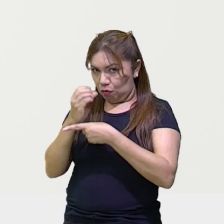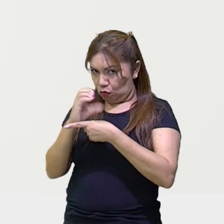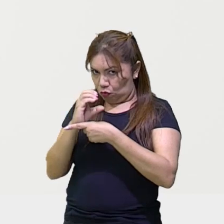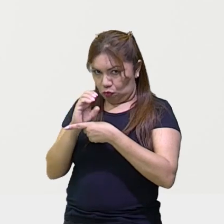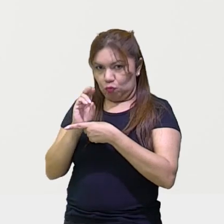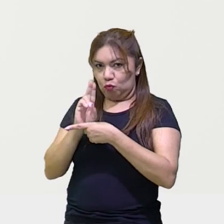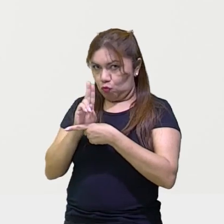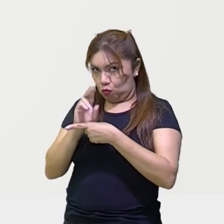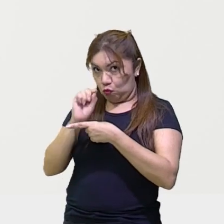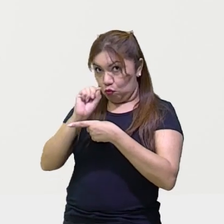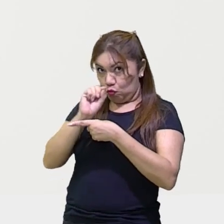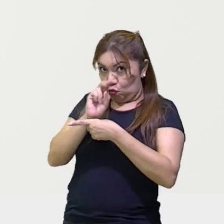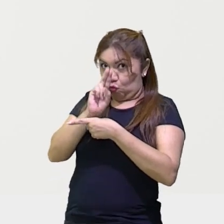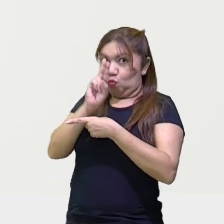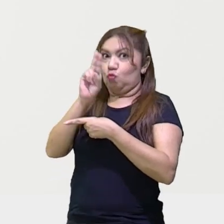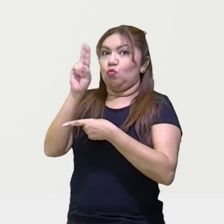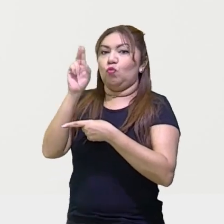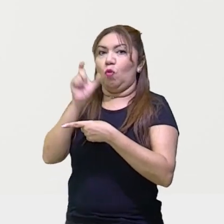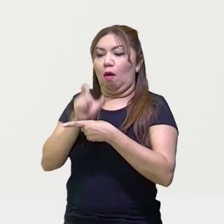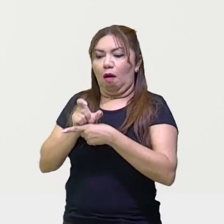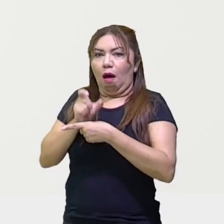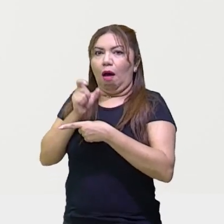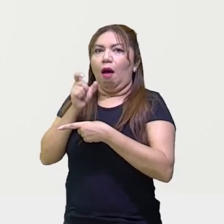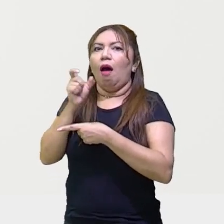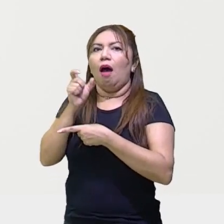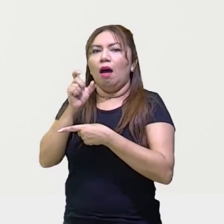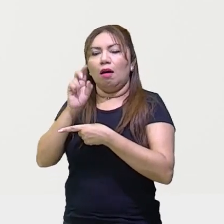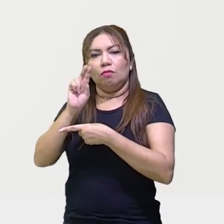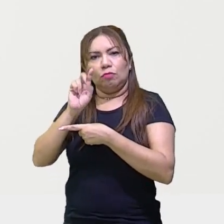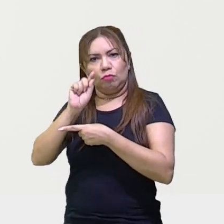Açúcar, ok? Ó,